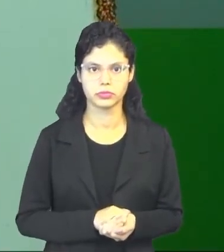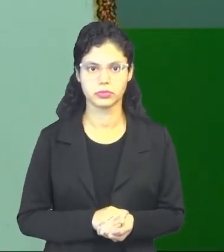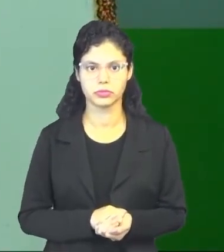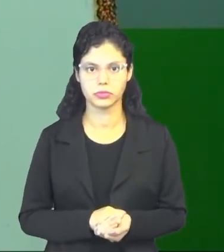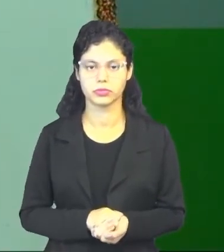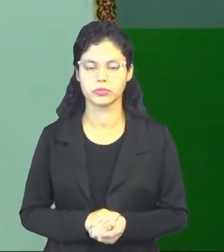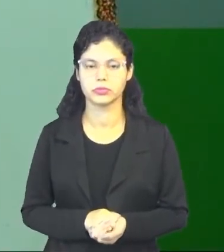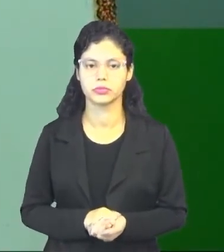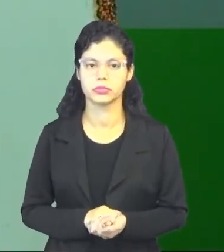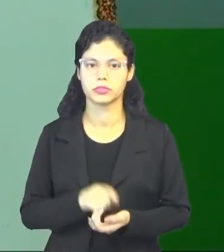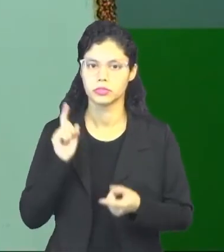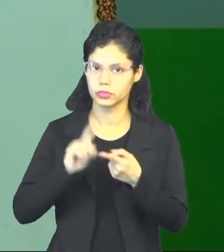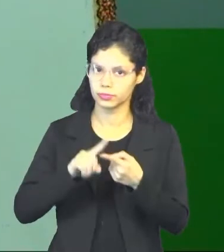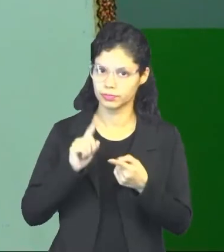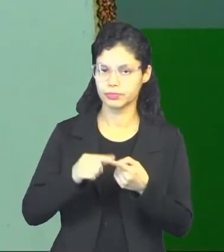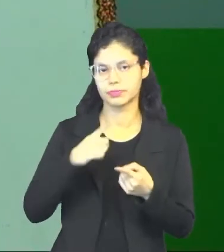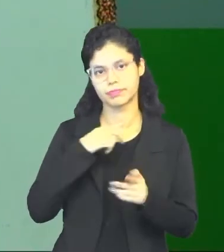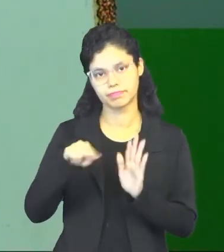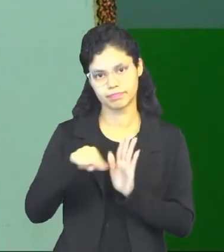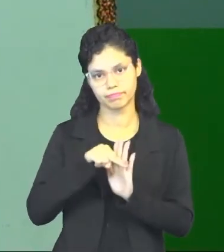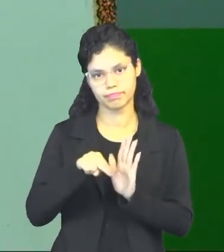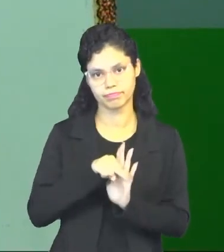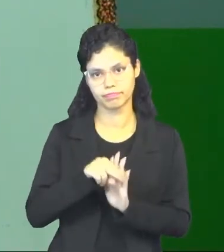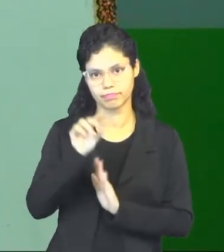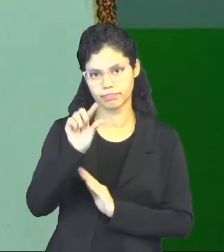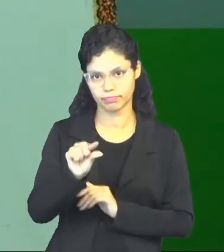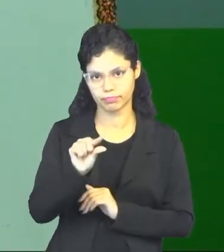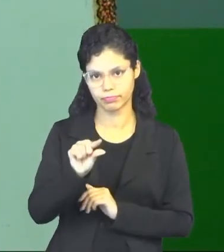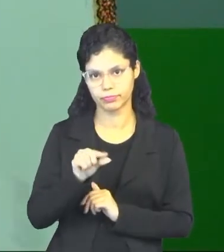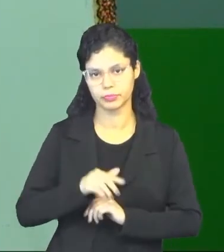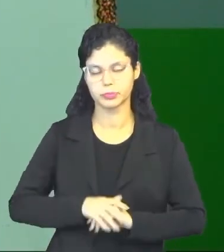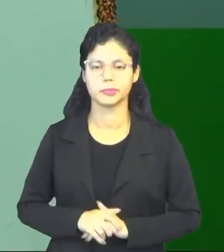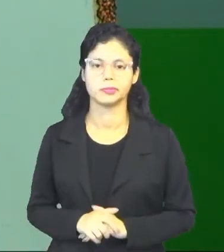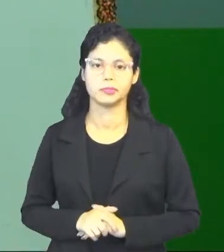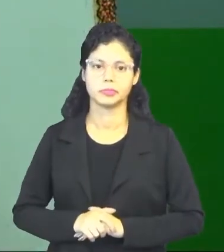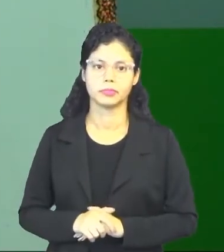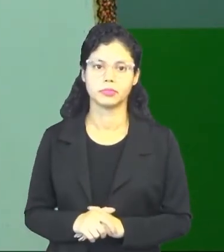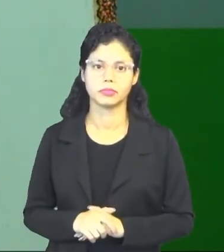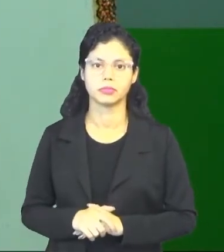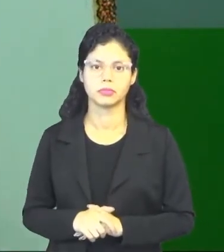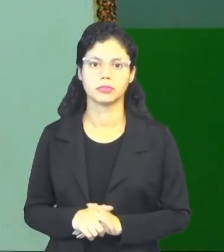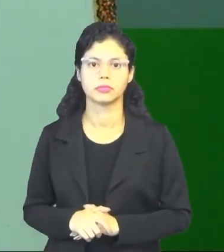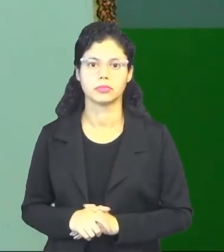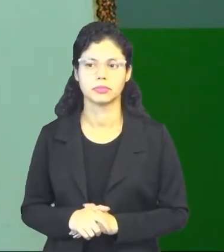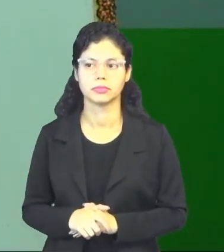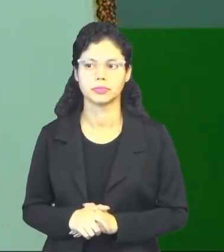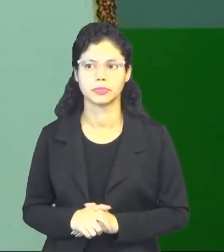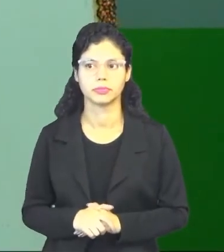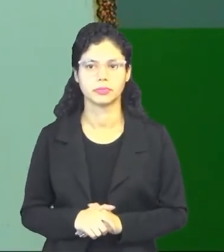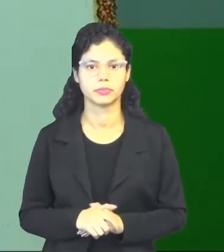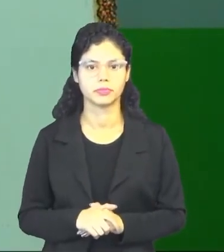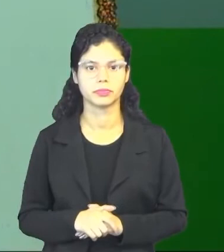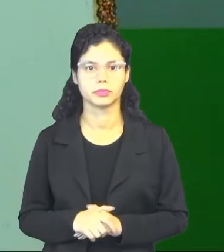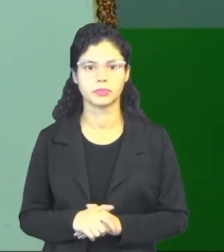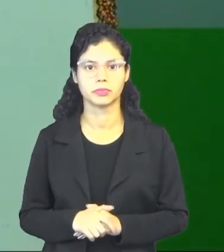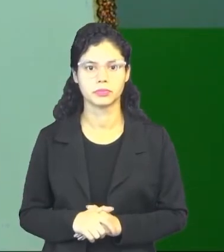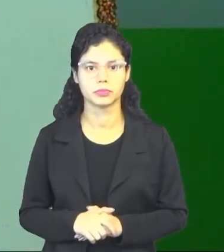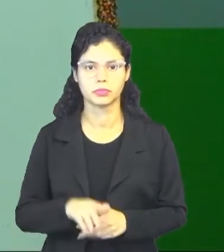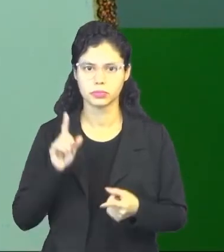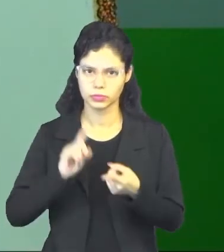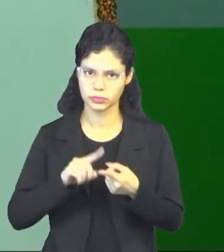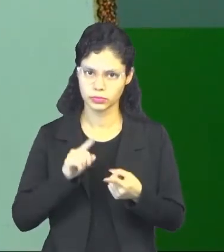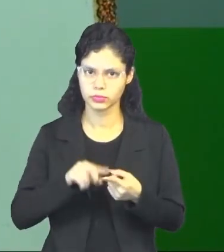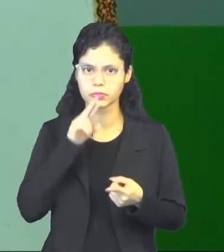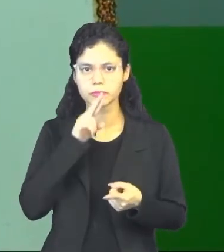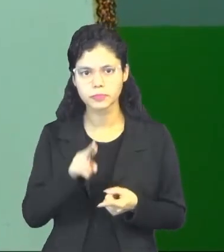Joãozinho, né? Joãozinho porque tinha notas baixas, ok? Notas baixas. E por